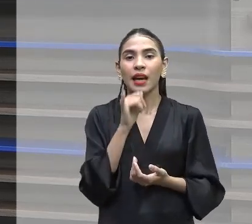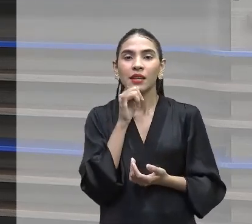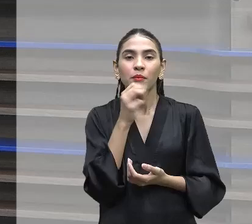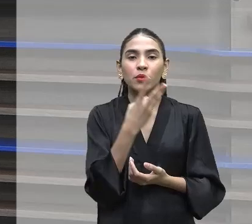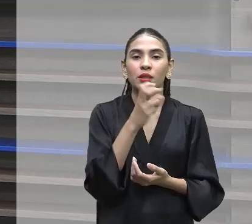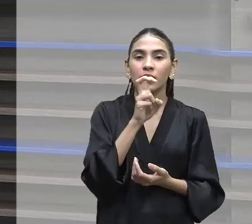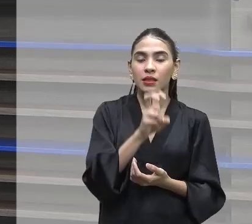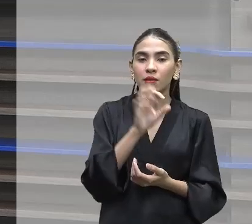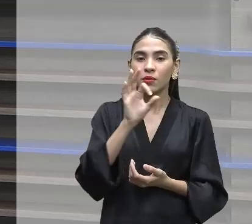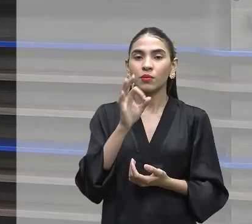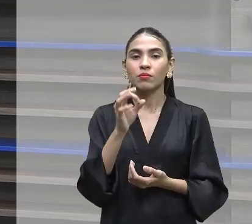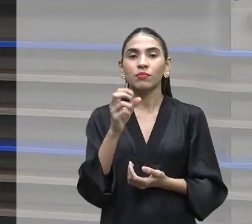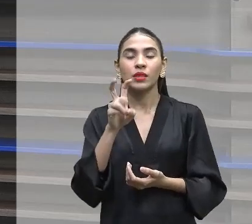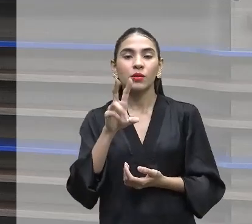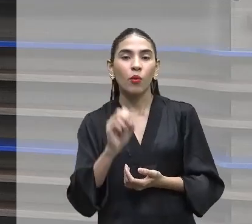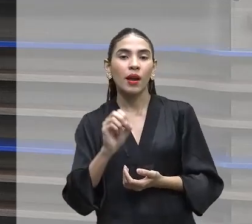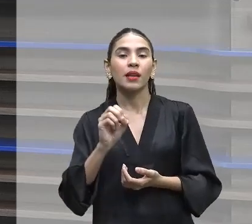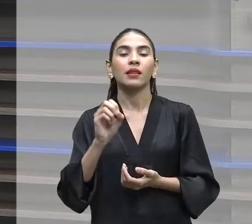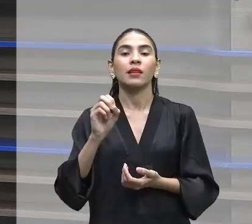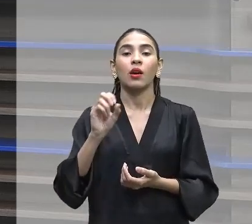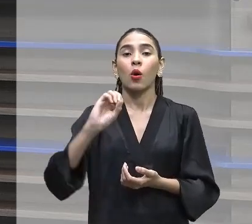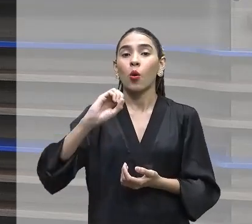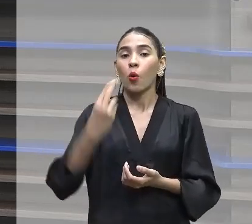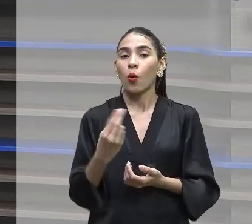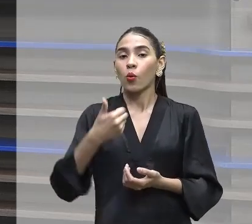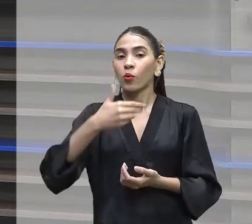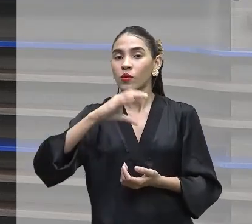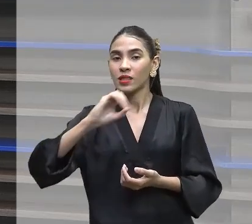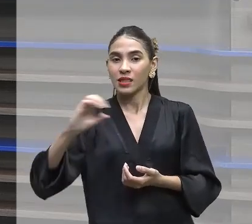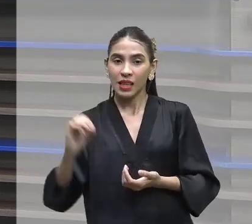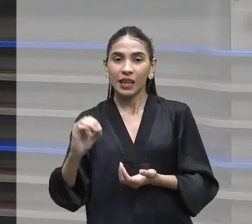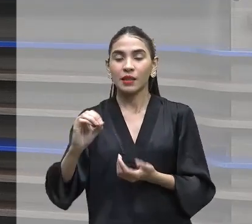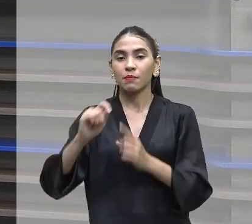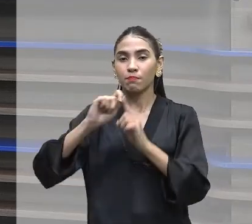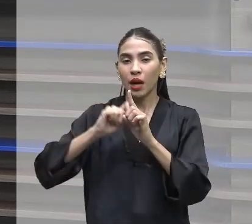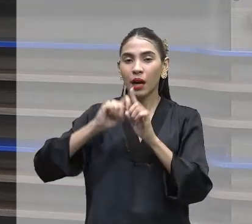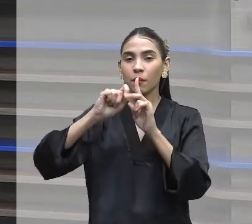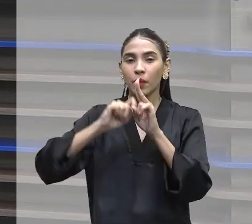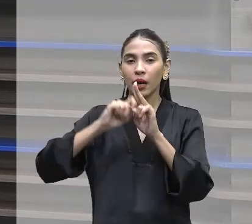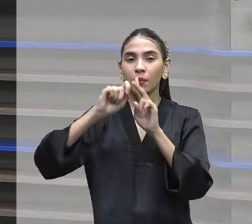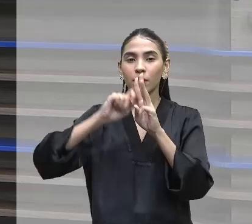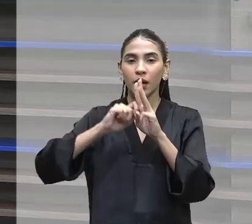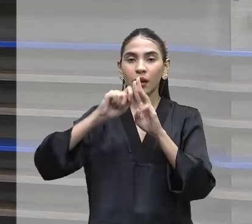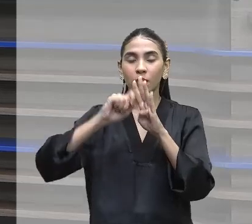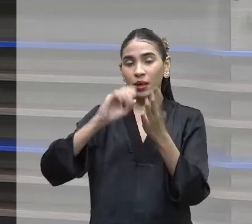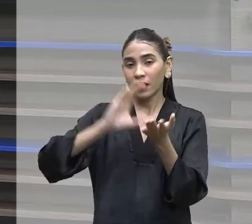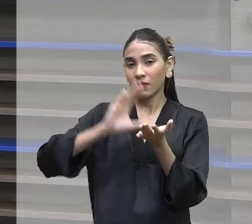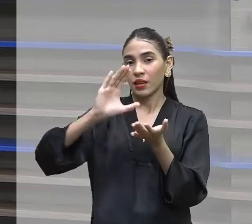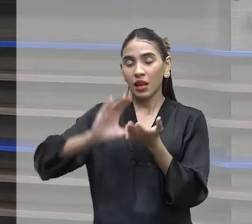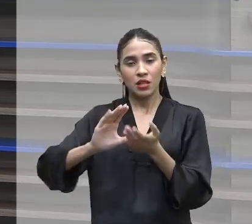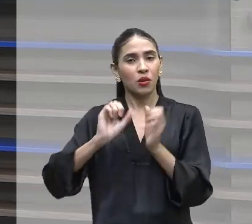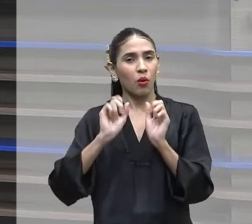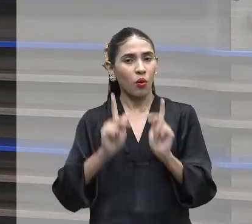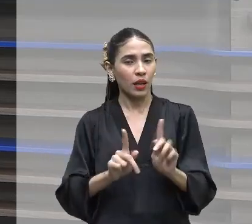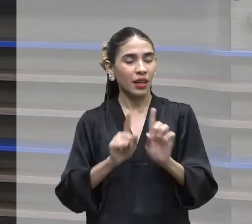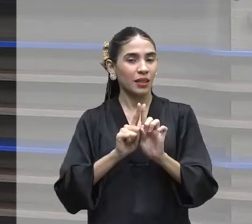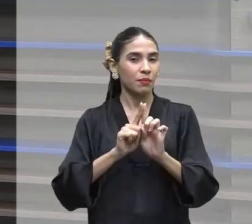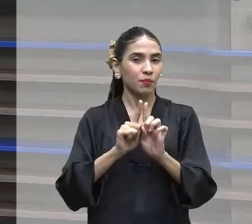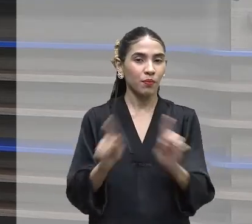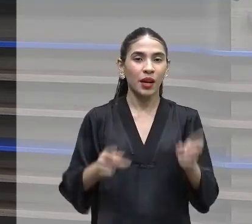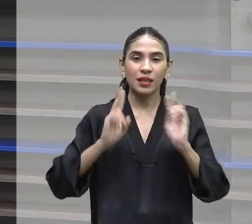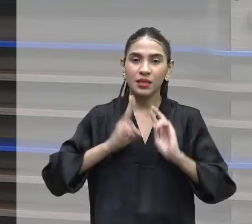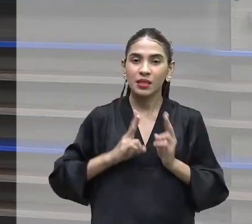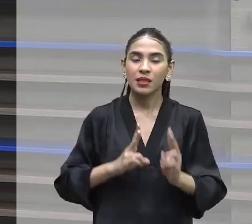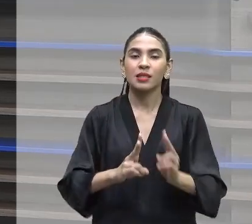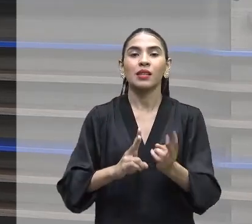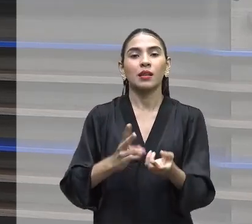ou 50 ou 100 para investir todos os meses, já está valendo. Mas sempre procure investir